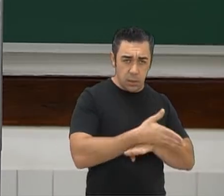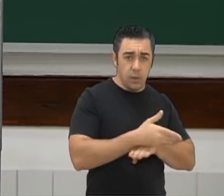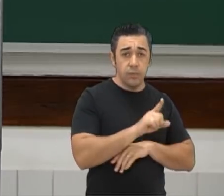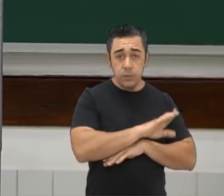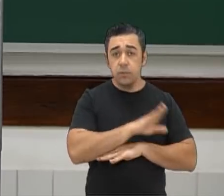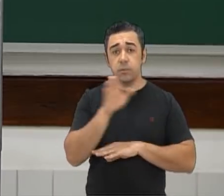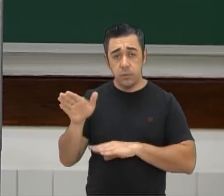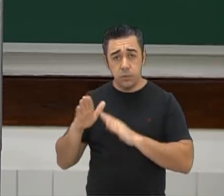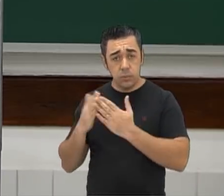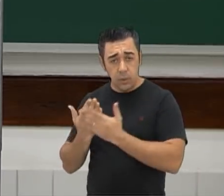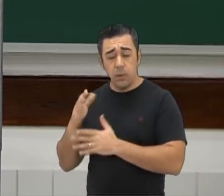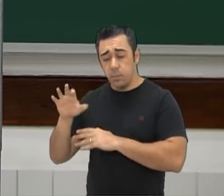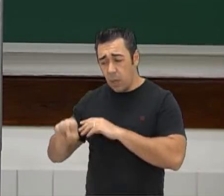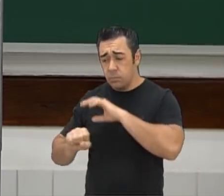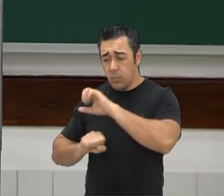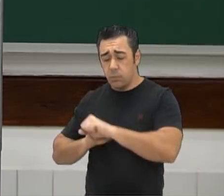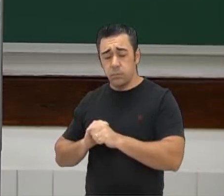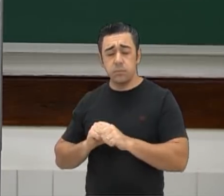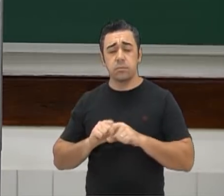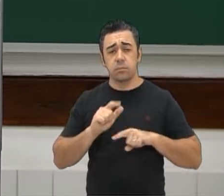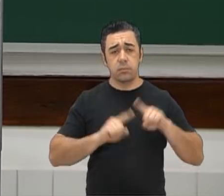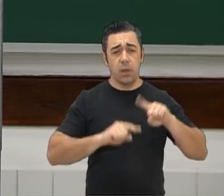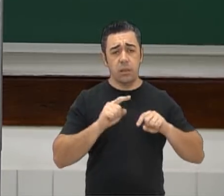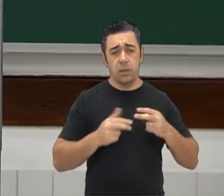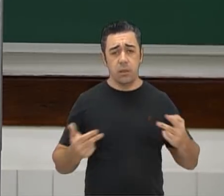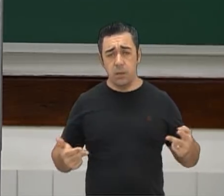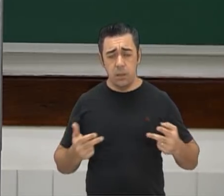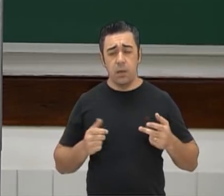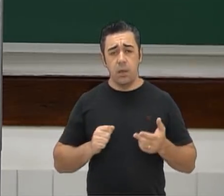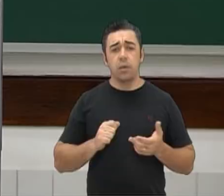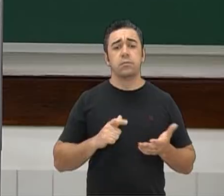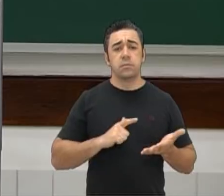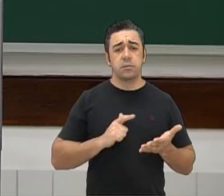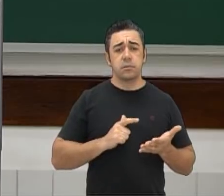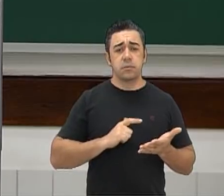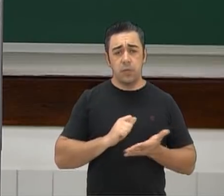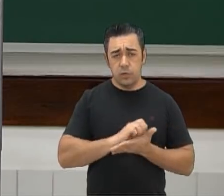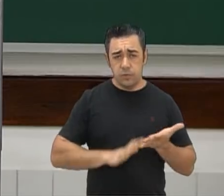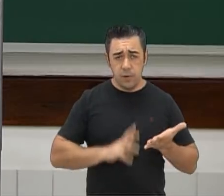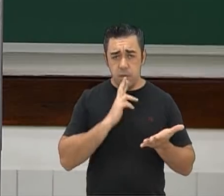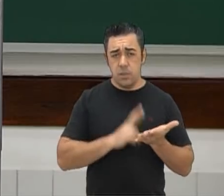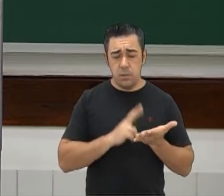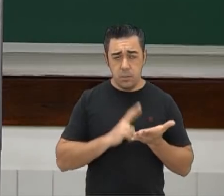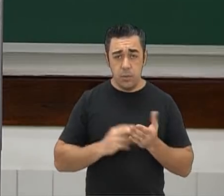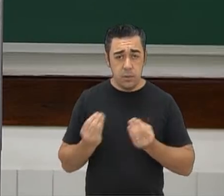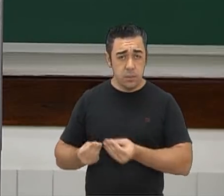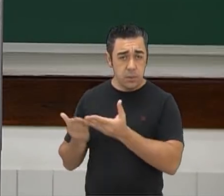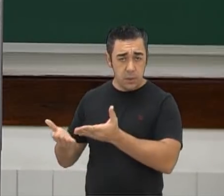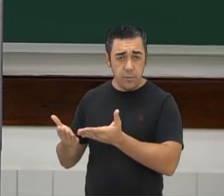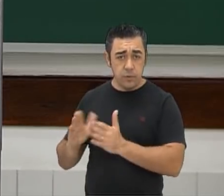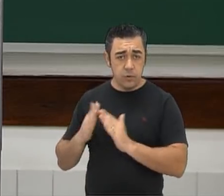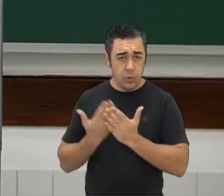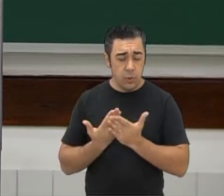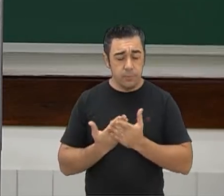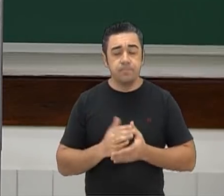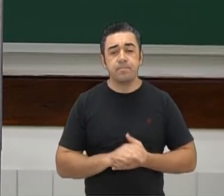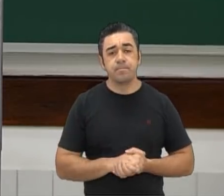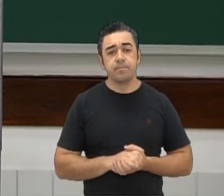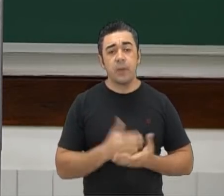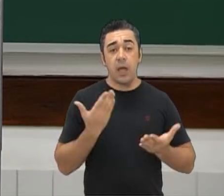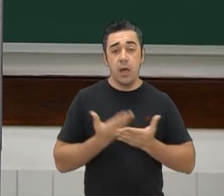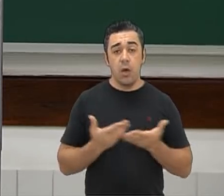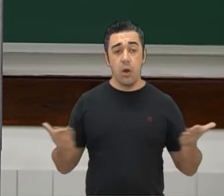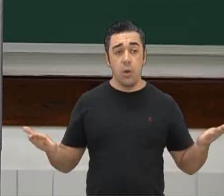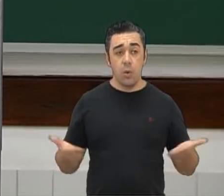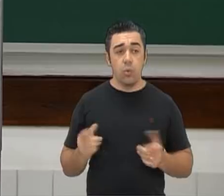pegar o material impresso e posteriormente devolver na escola também. Ok? Então vamos para a aula de hoje